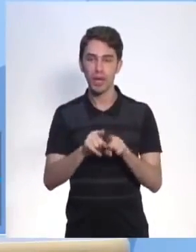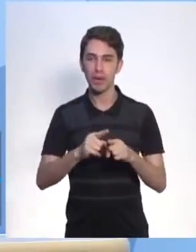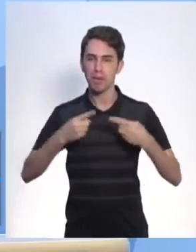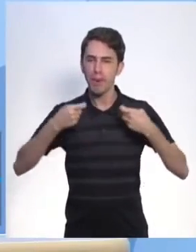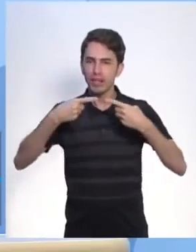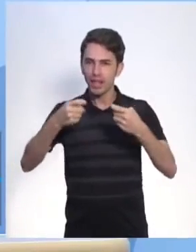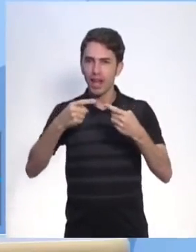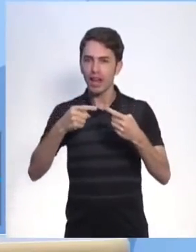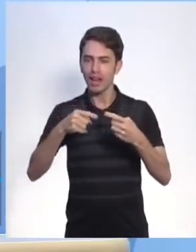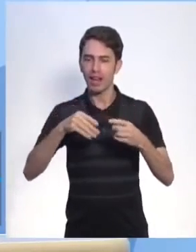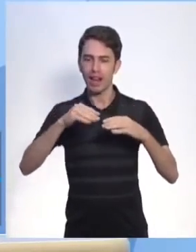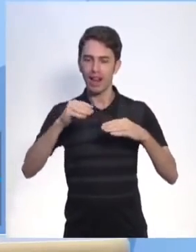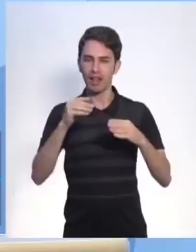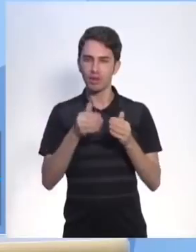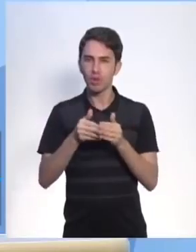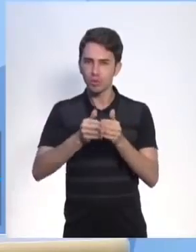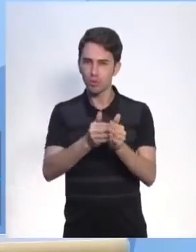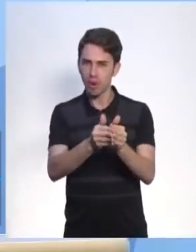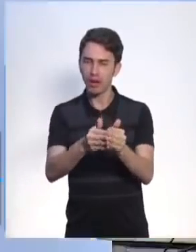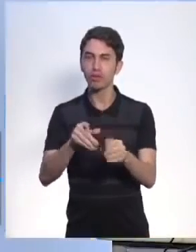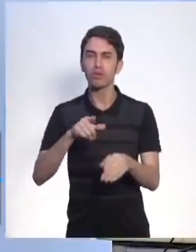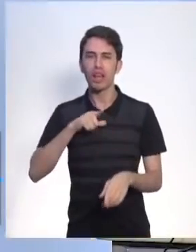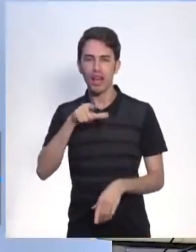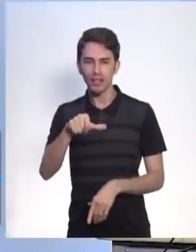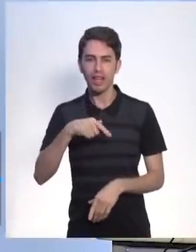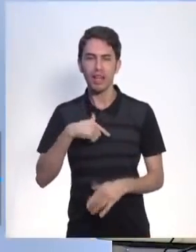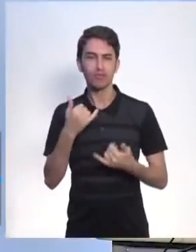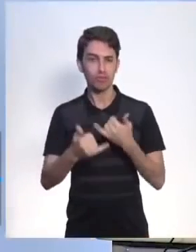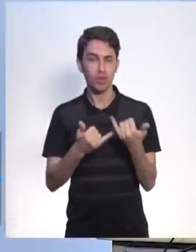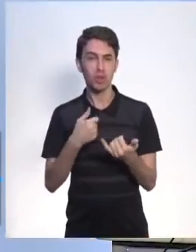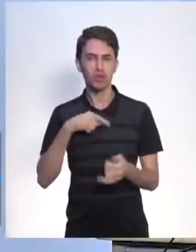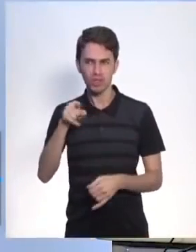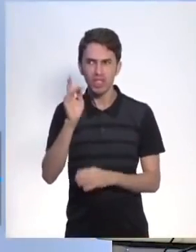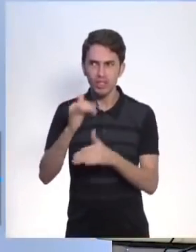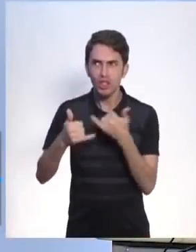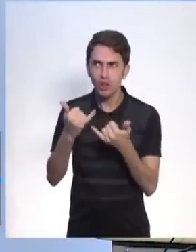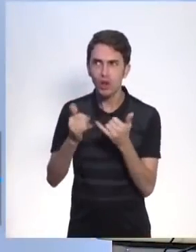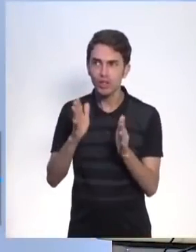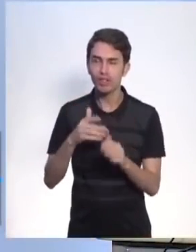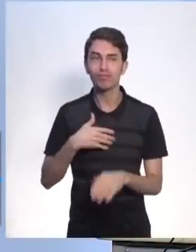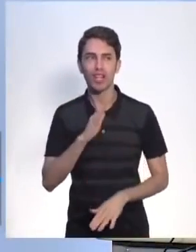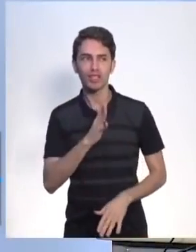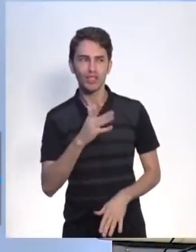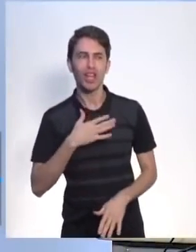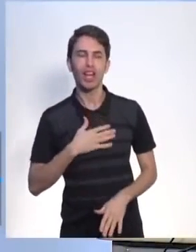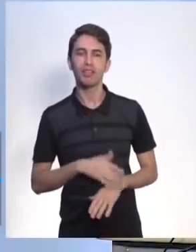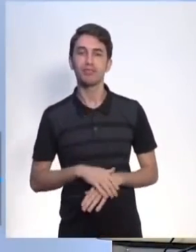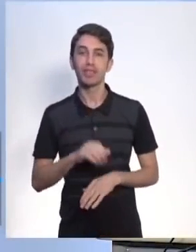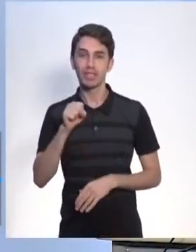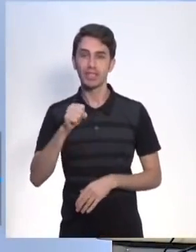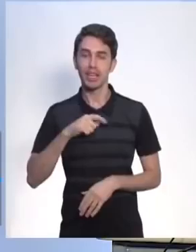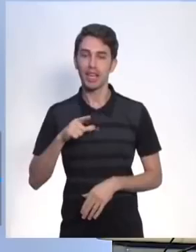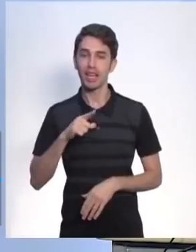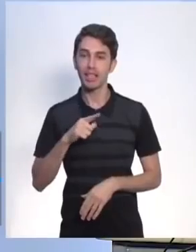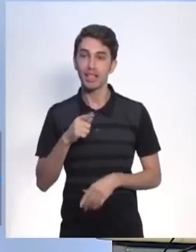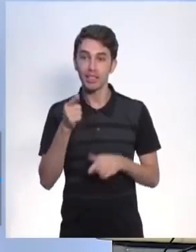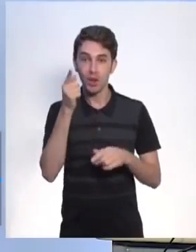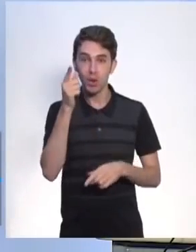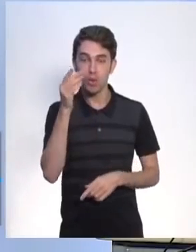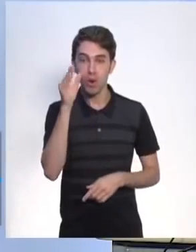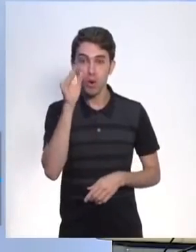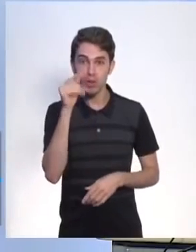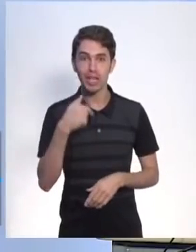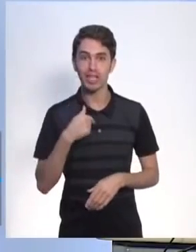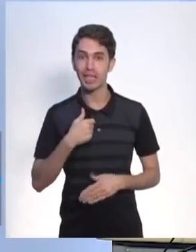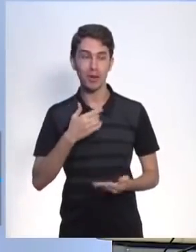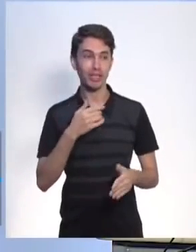plano cartesiano. Você já jogou, Jonas? Batalha Naval, sim. E tem, inclusive, uma curiosidade aqui no Centro de Mídias, que eu não perco um jogo para